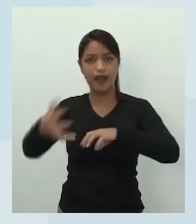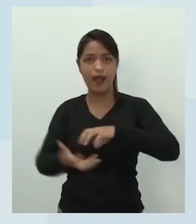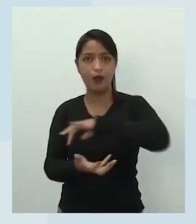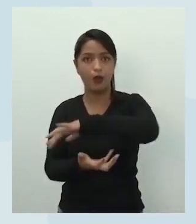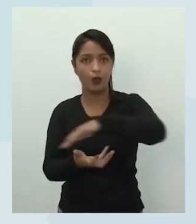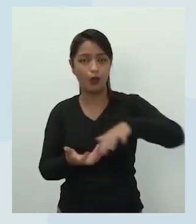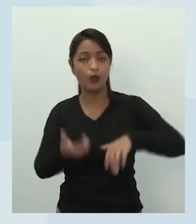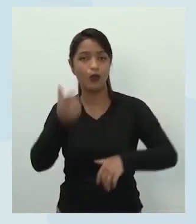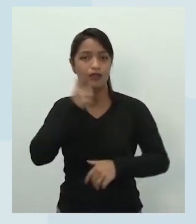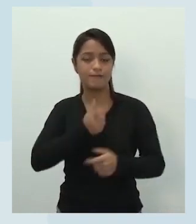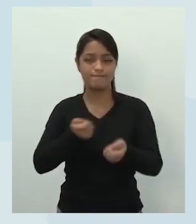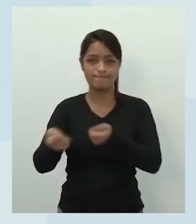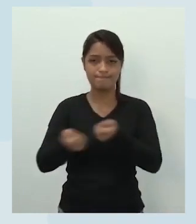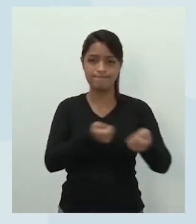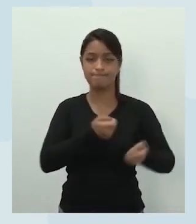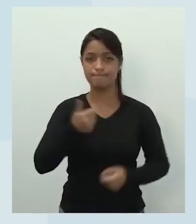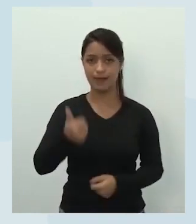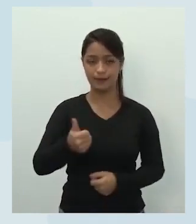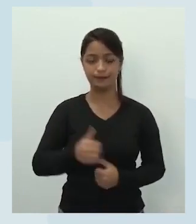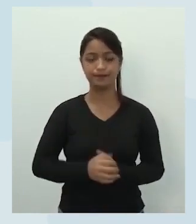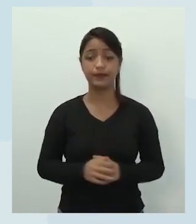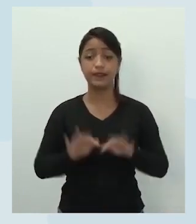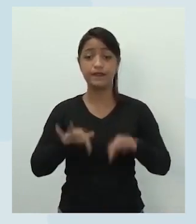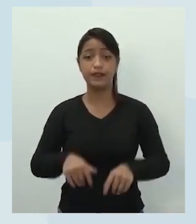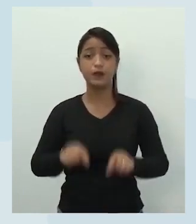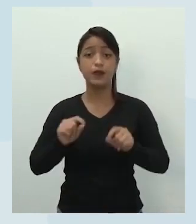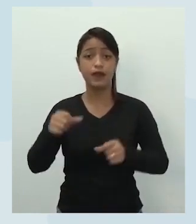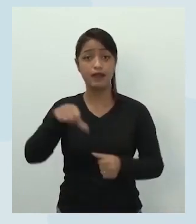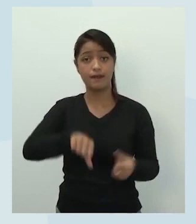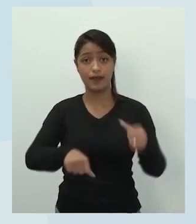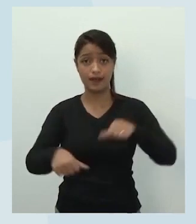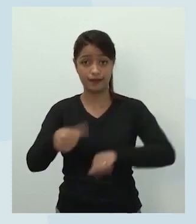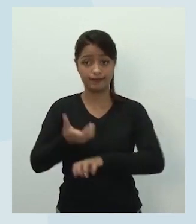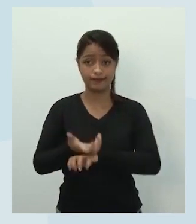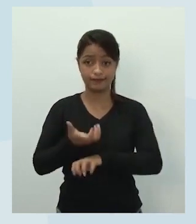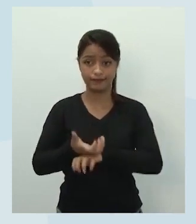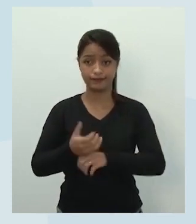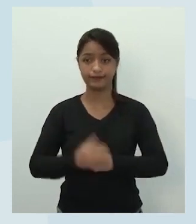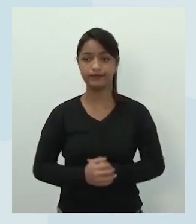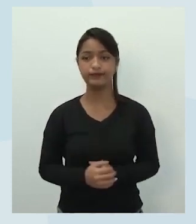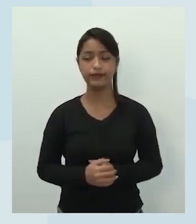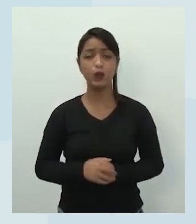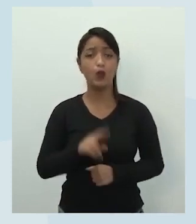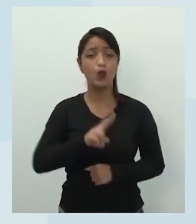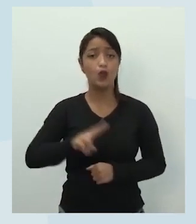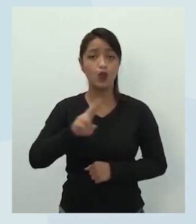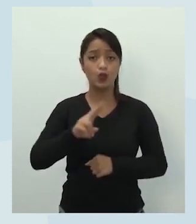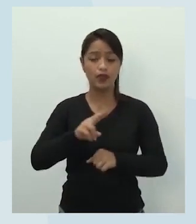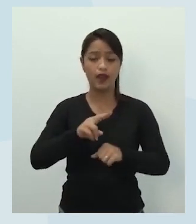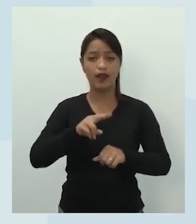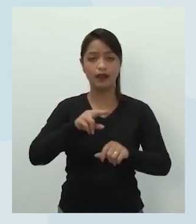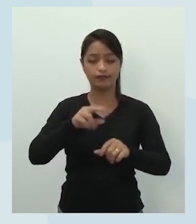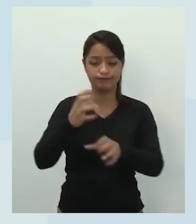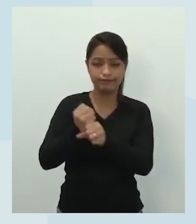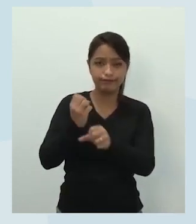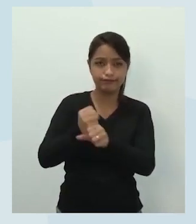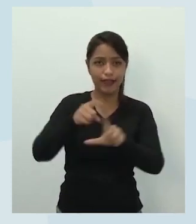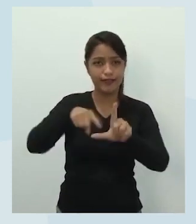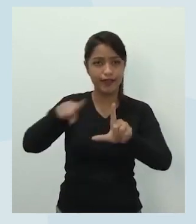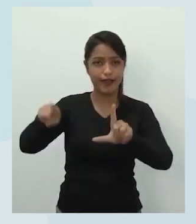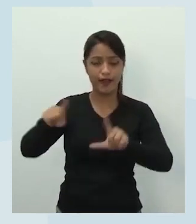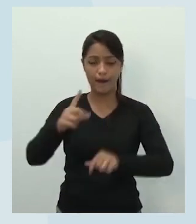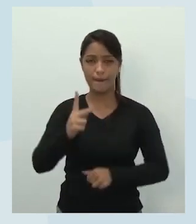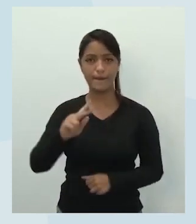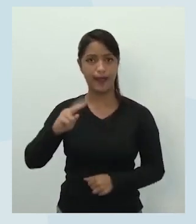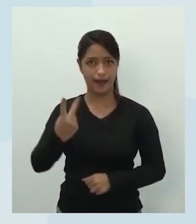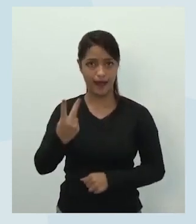Para finalizar, nós temos a habilidade de química, utilizar valores da escala de pH para